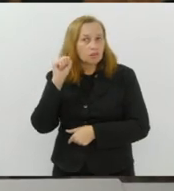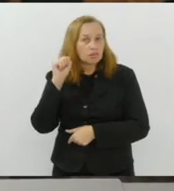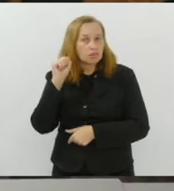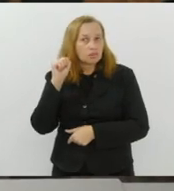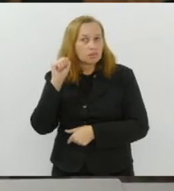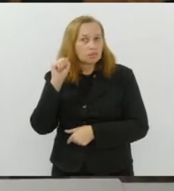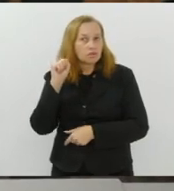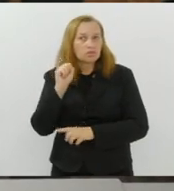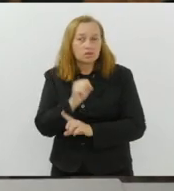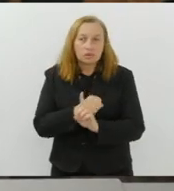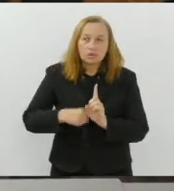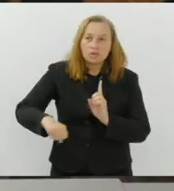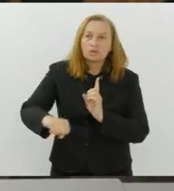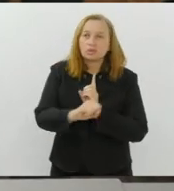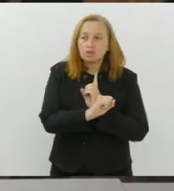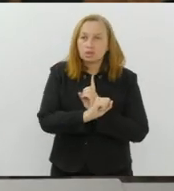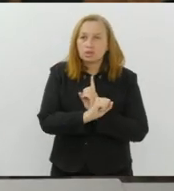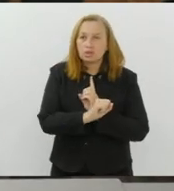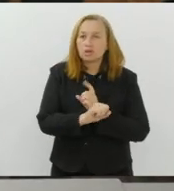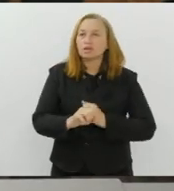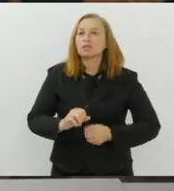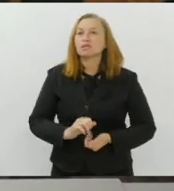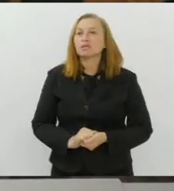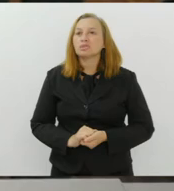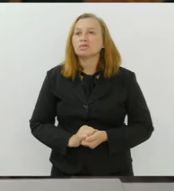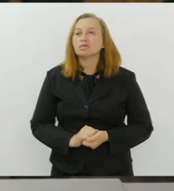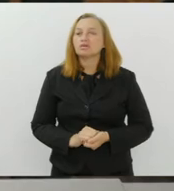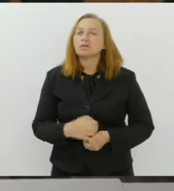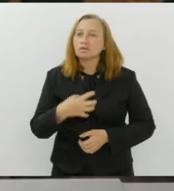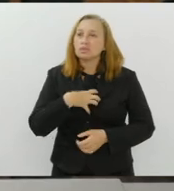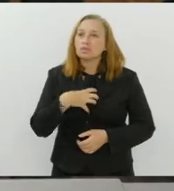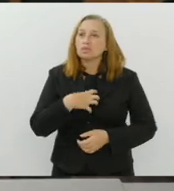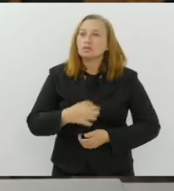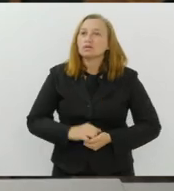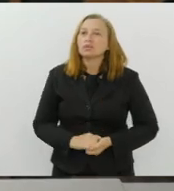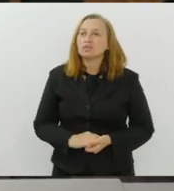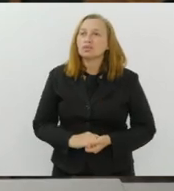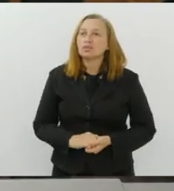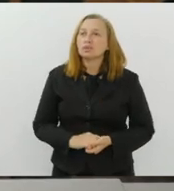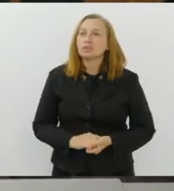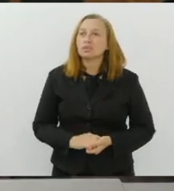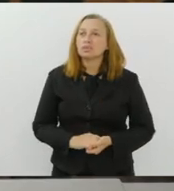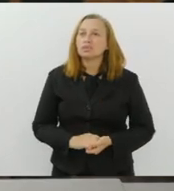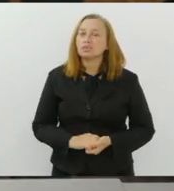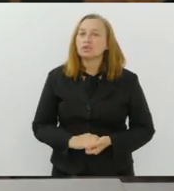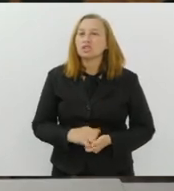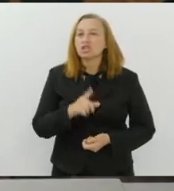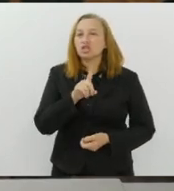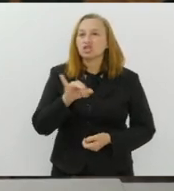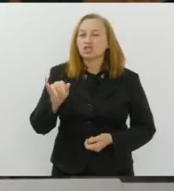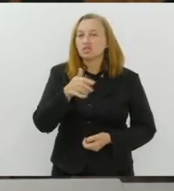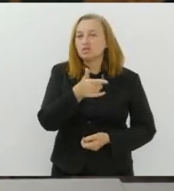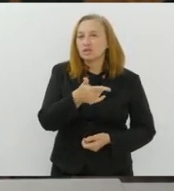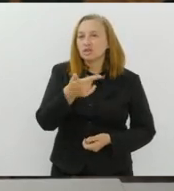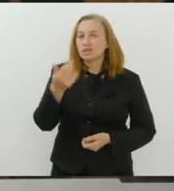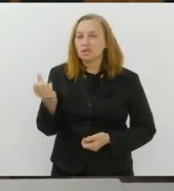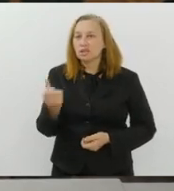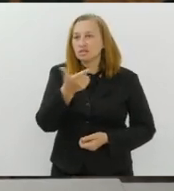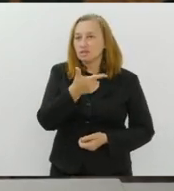ouvir a sociedade, né, nesse sentido. Inclusive, dias 26 e